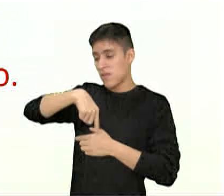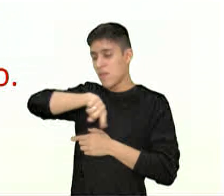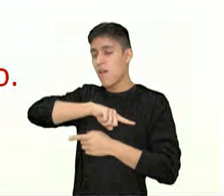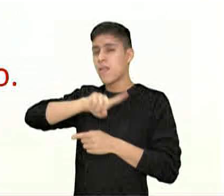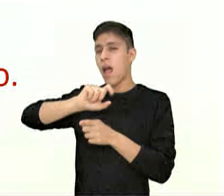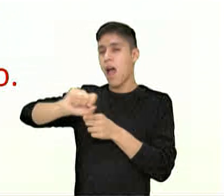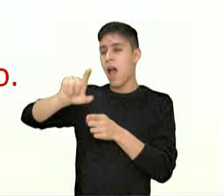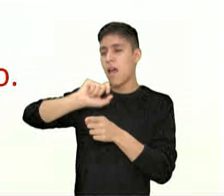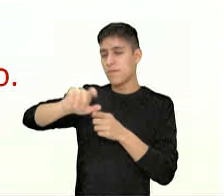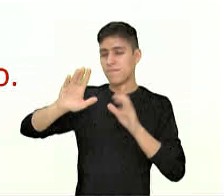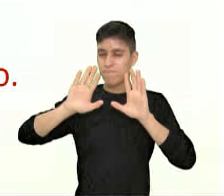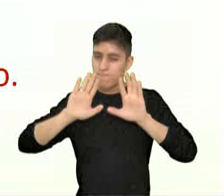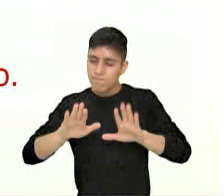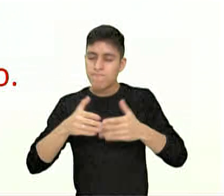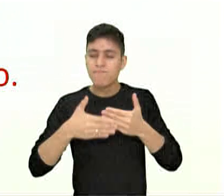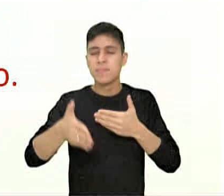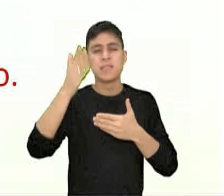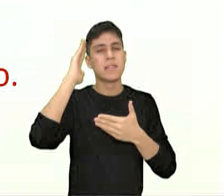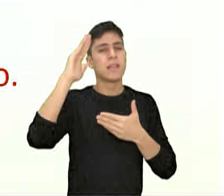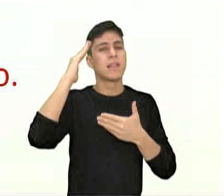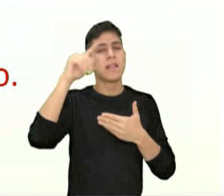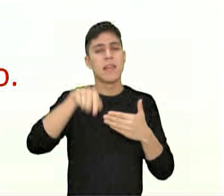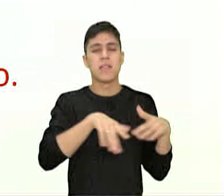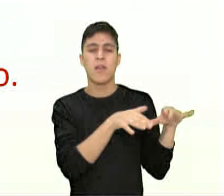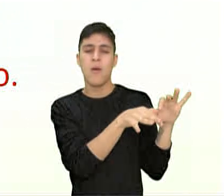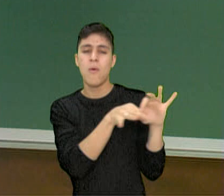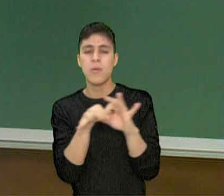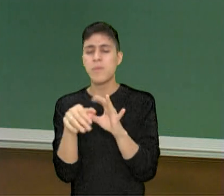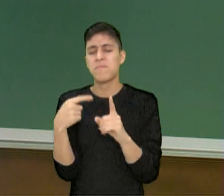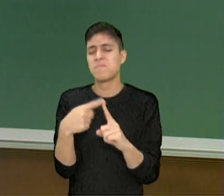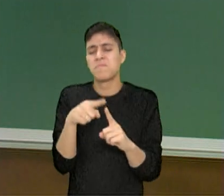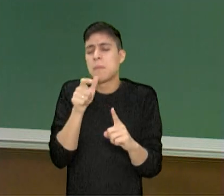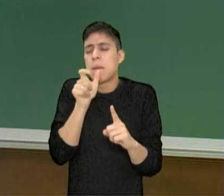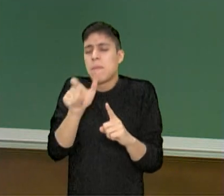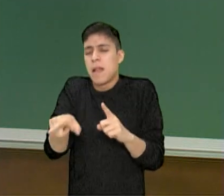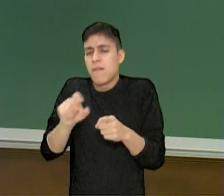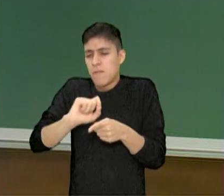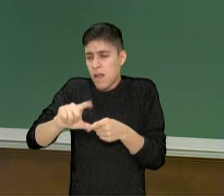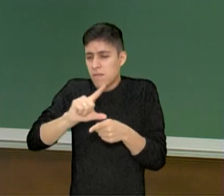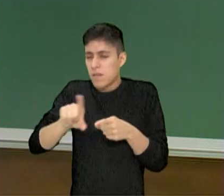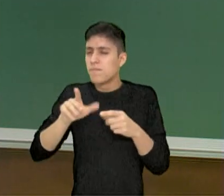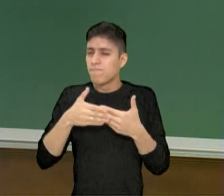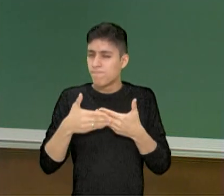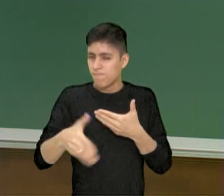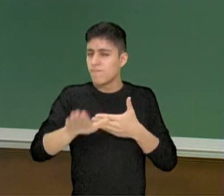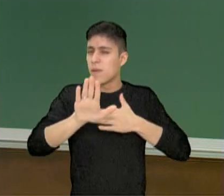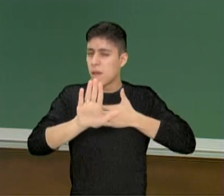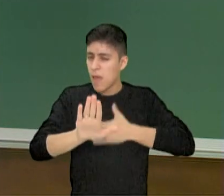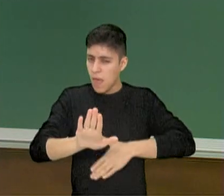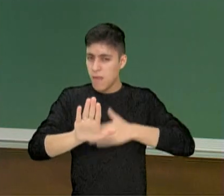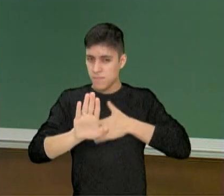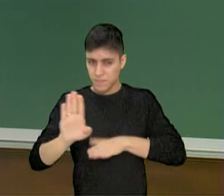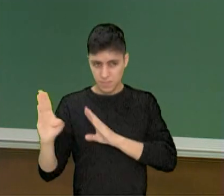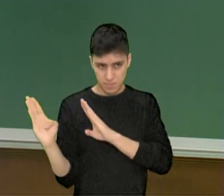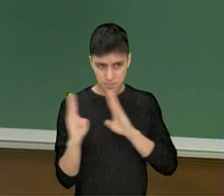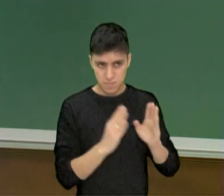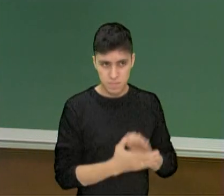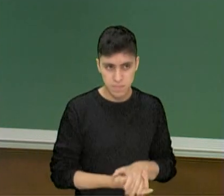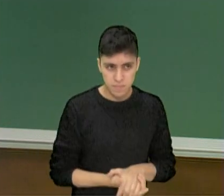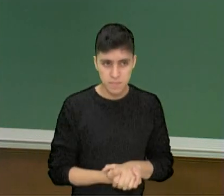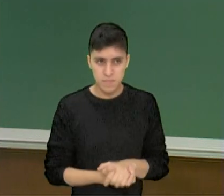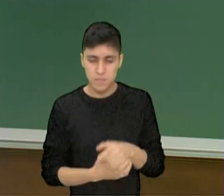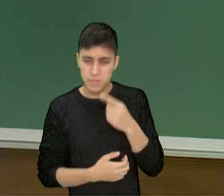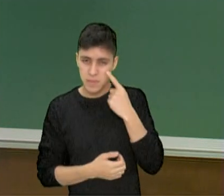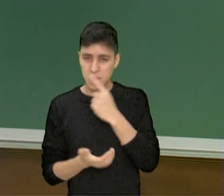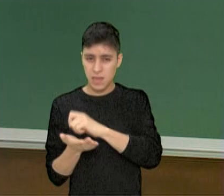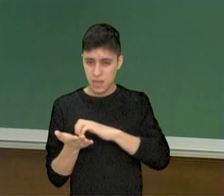alugamos. Já vamos entender esse contexto aí, porque ele está falando alugamos. Olha lá, atividade 3. Por